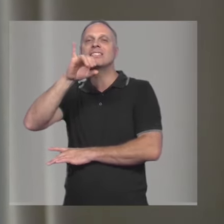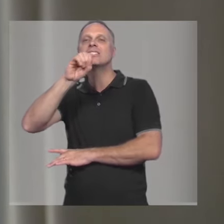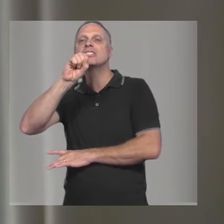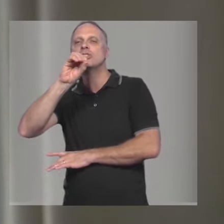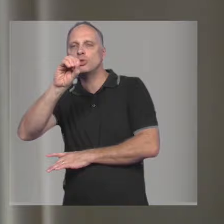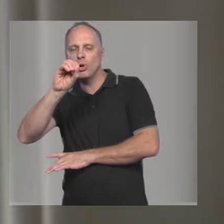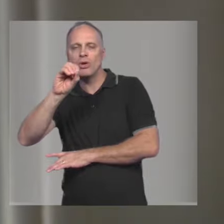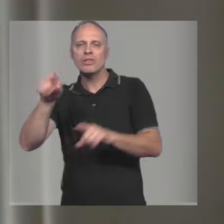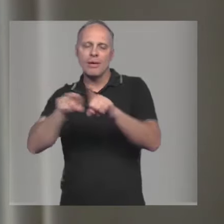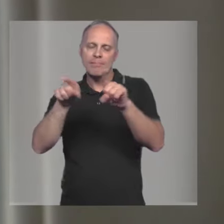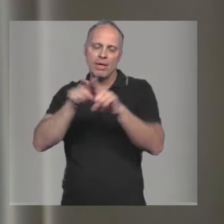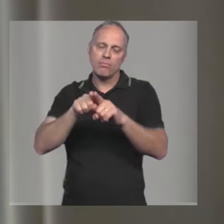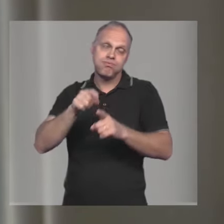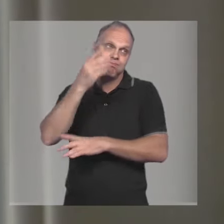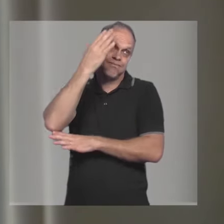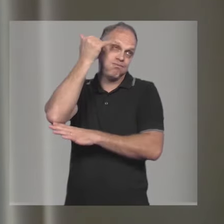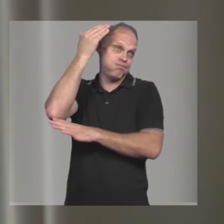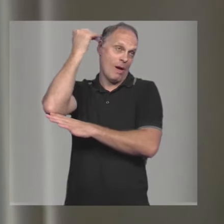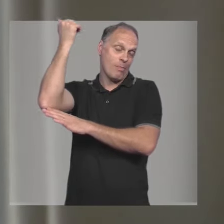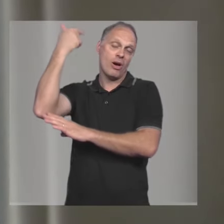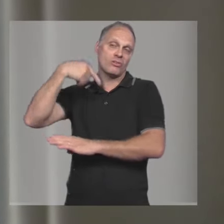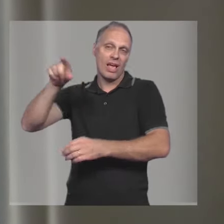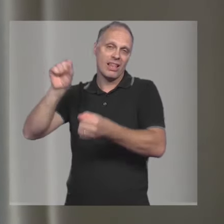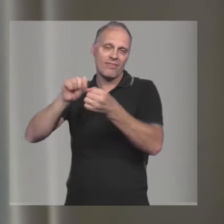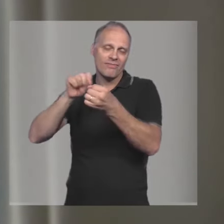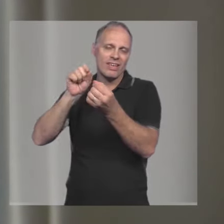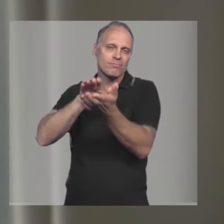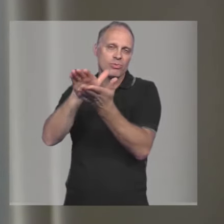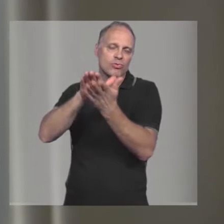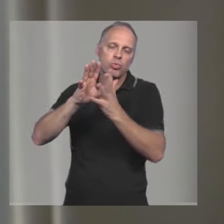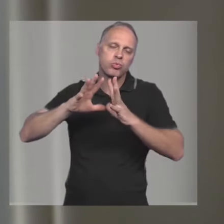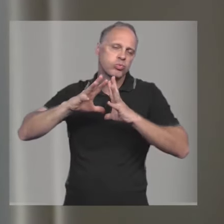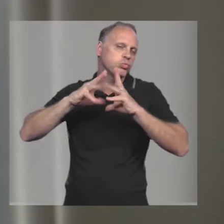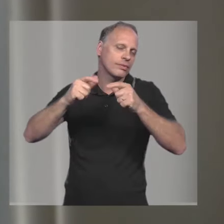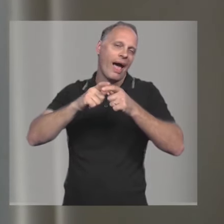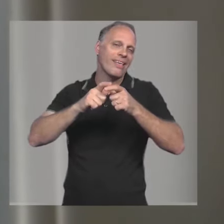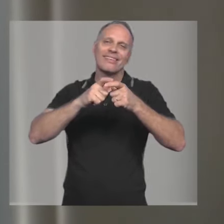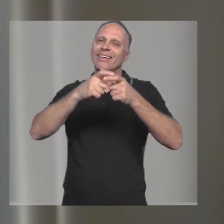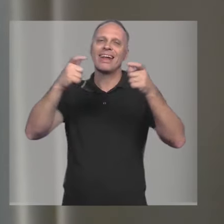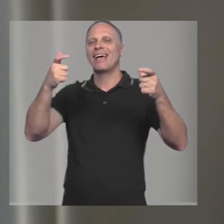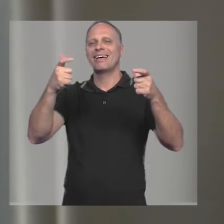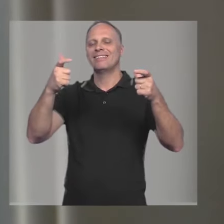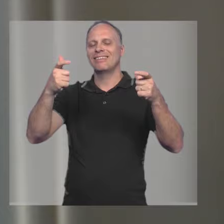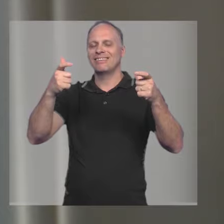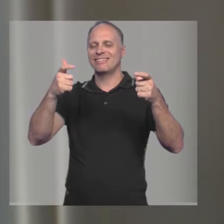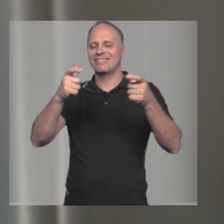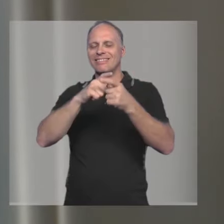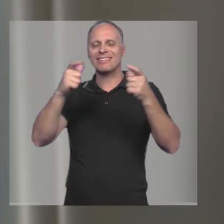José Luiz Benício, que é um monstro, foi ele que produziu todas os grandes